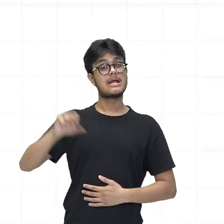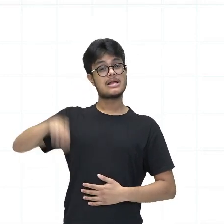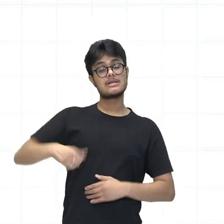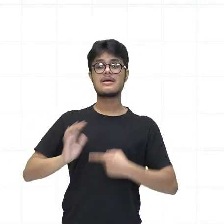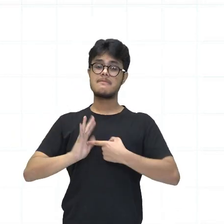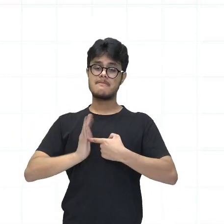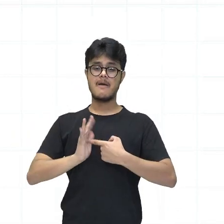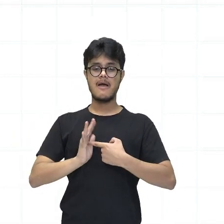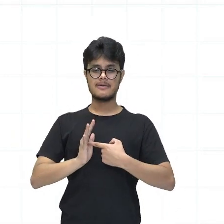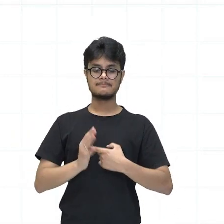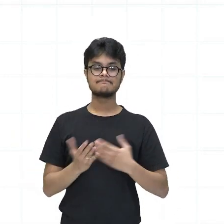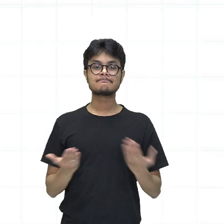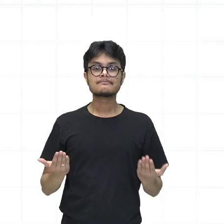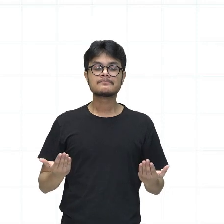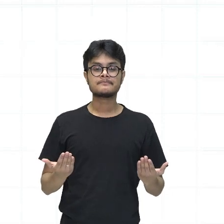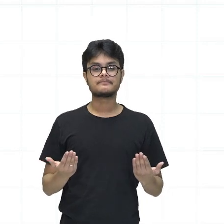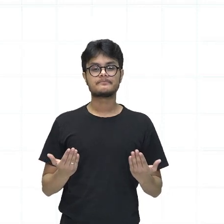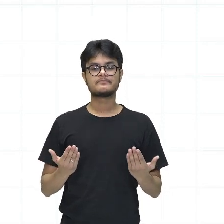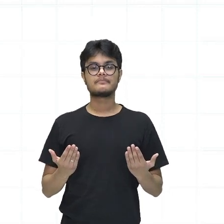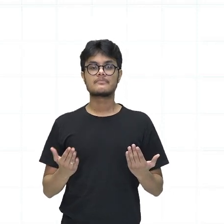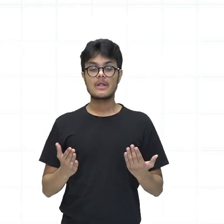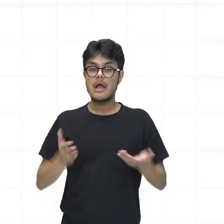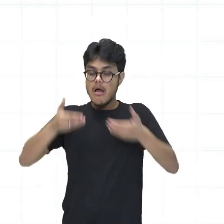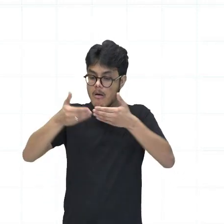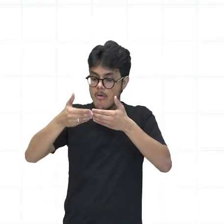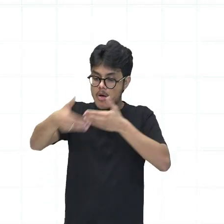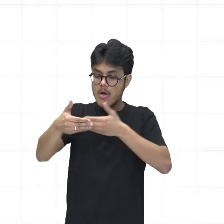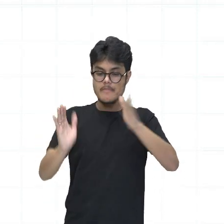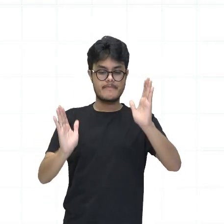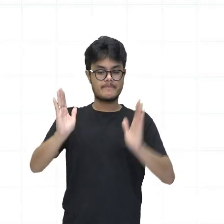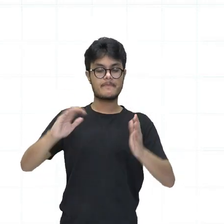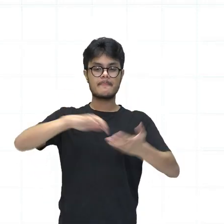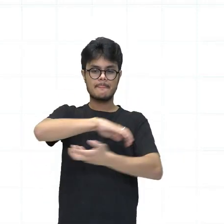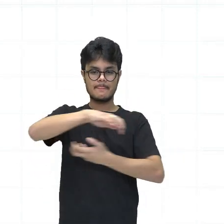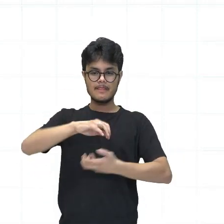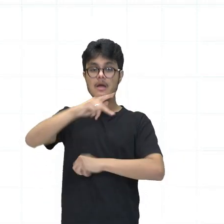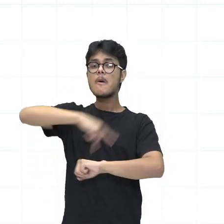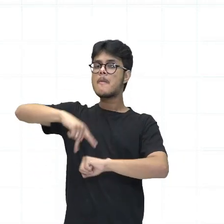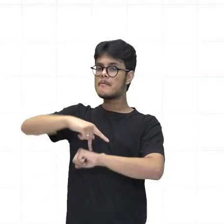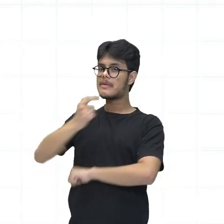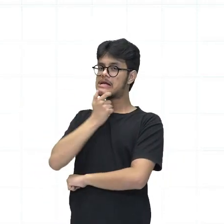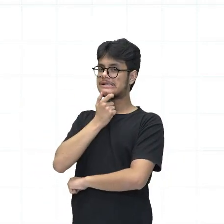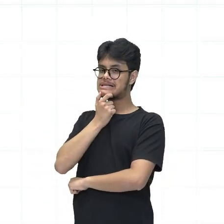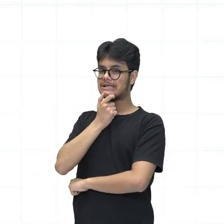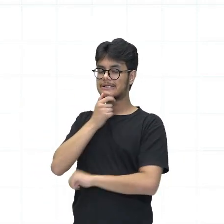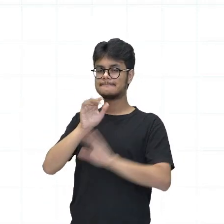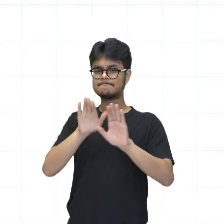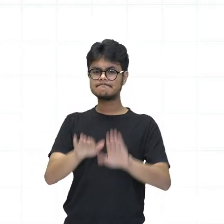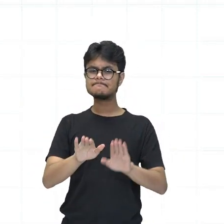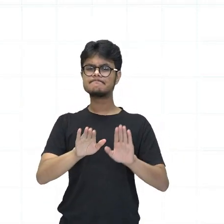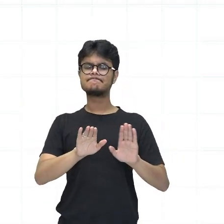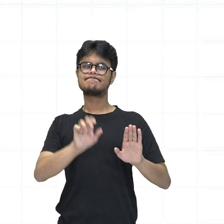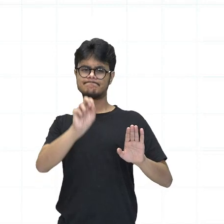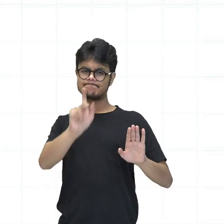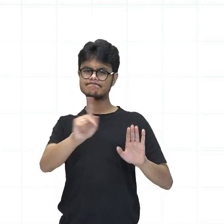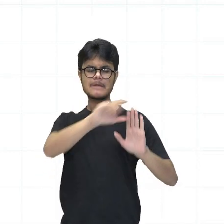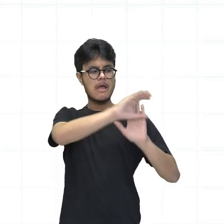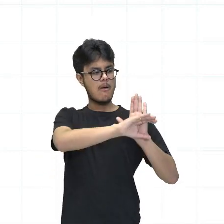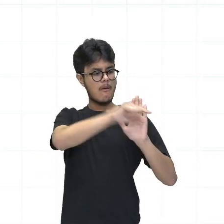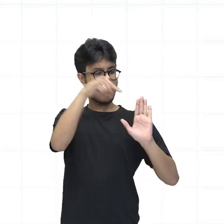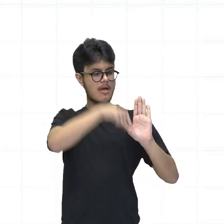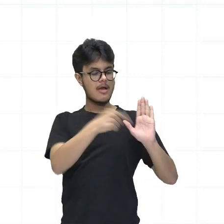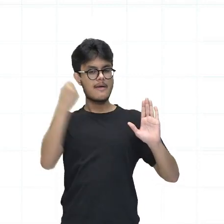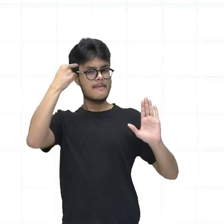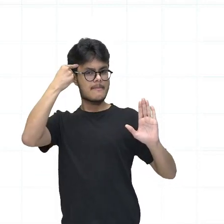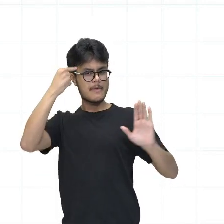térmicas. Até que durante a Revolução Industrial na Inglaterra, o seu conceito veio à tona, ele